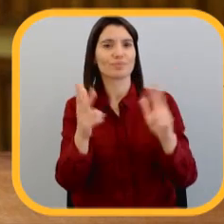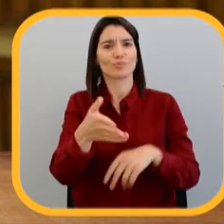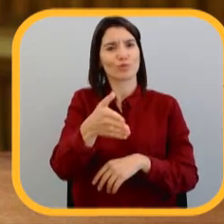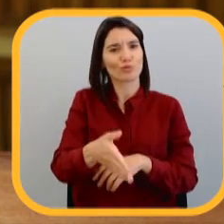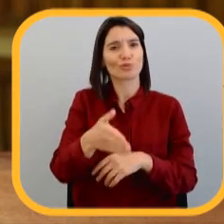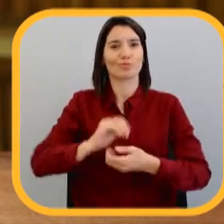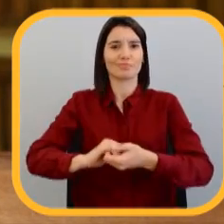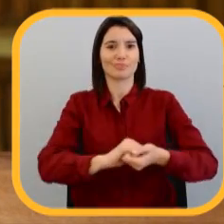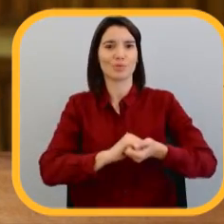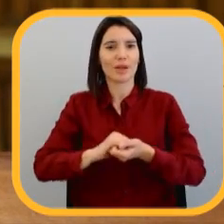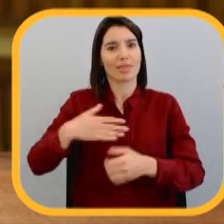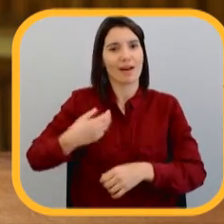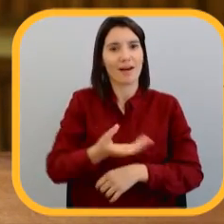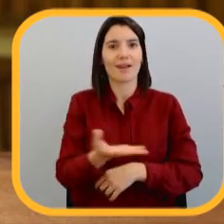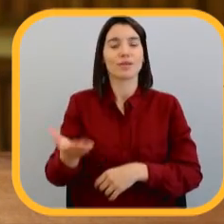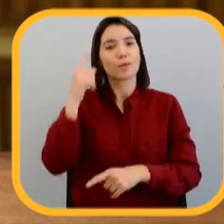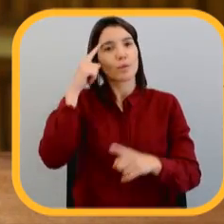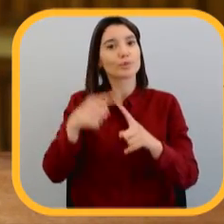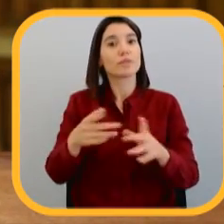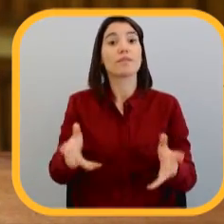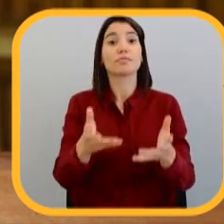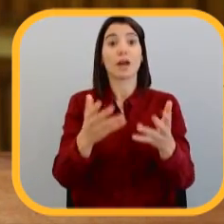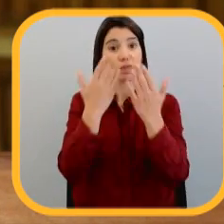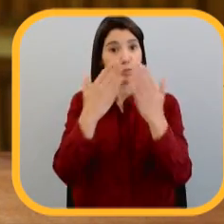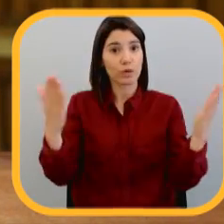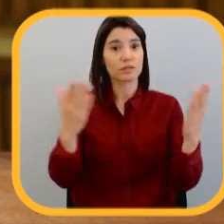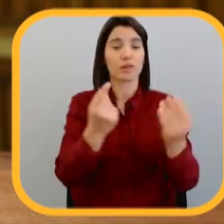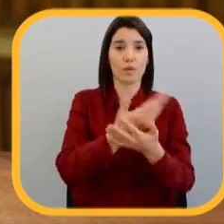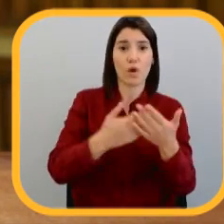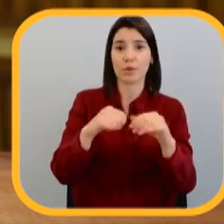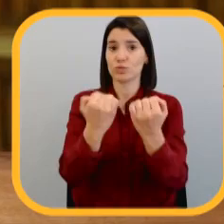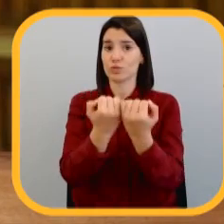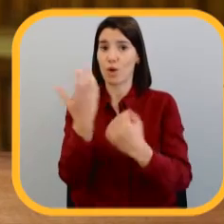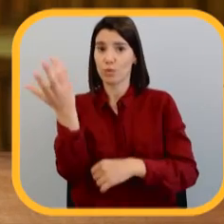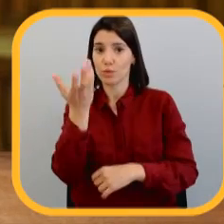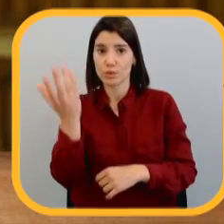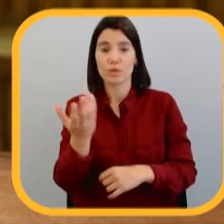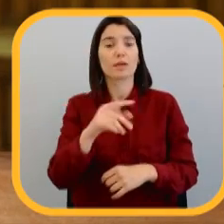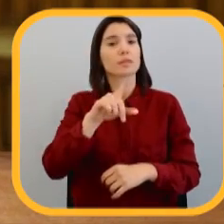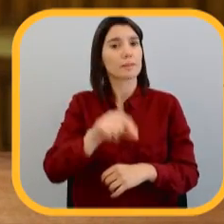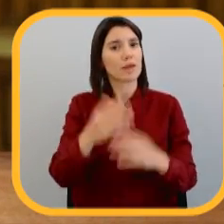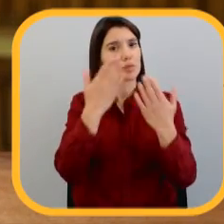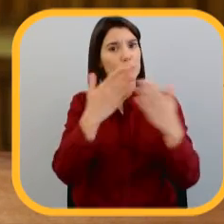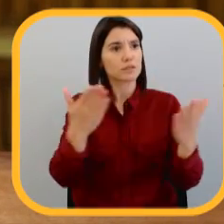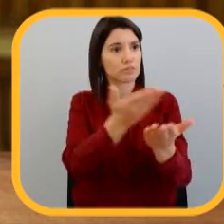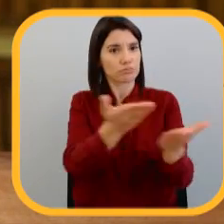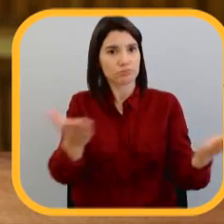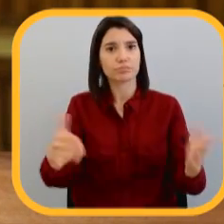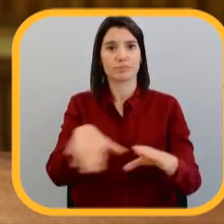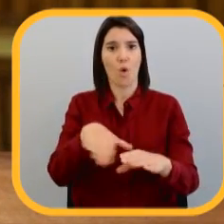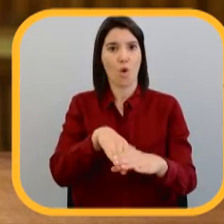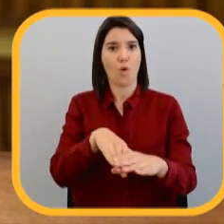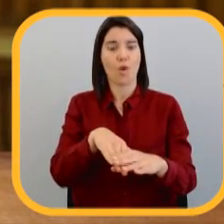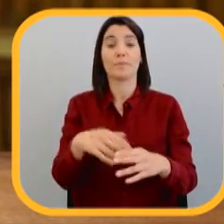livre, justa e solidária, na qual se procura promover tanto uma democracia económica, social e cultural, como uma democracia